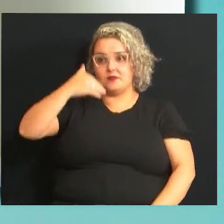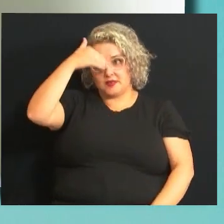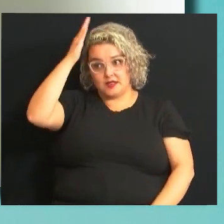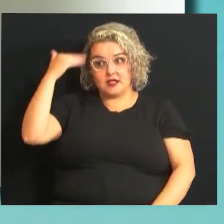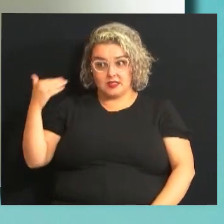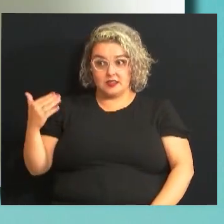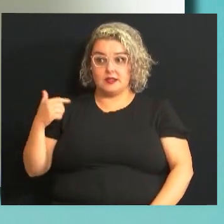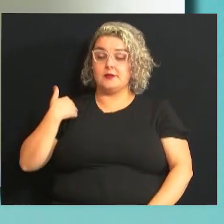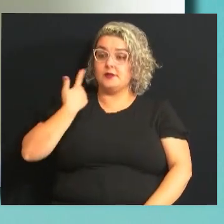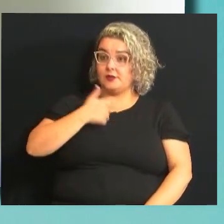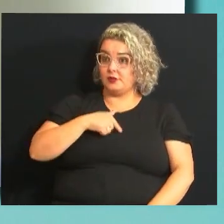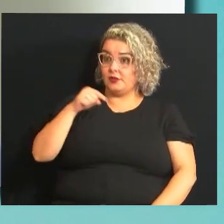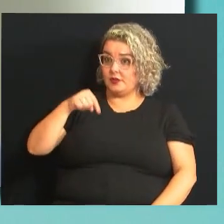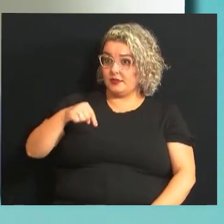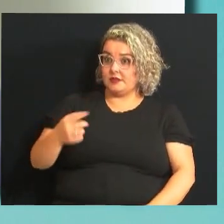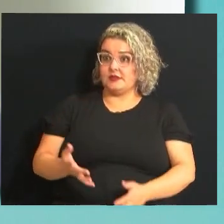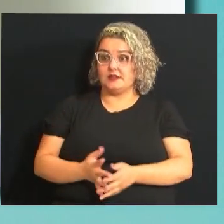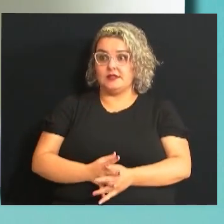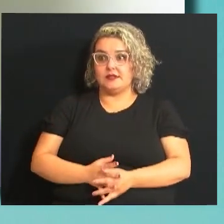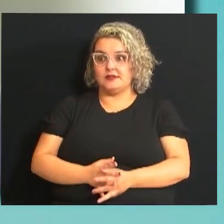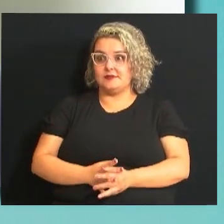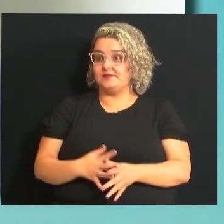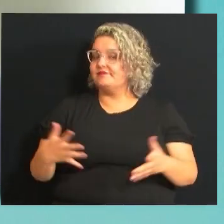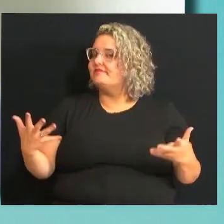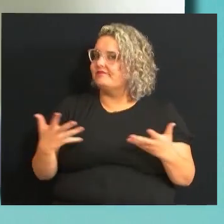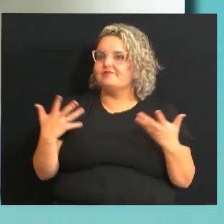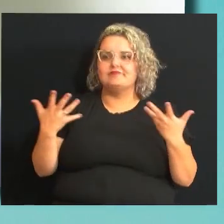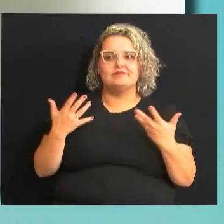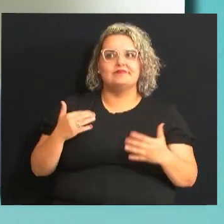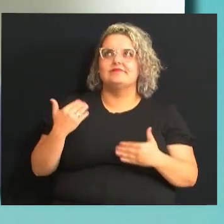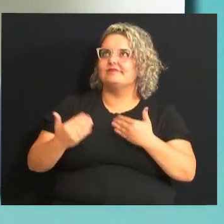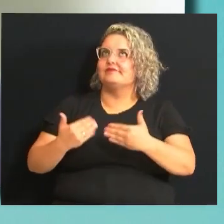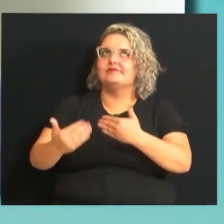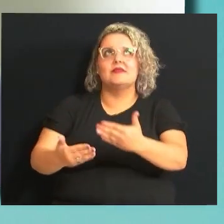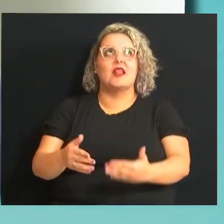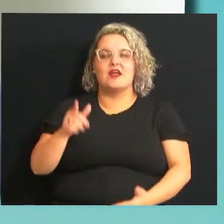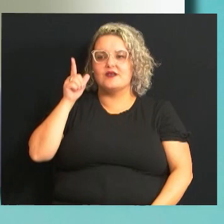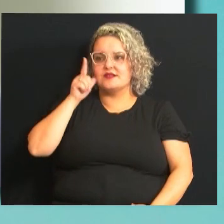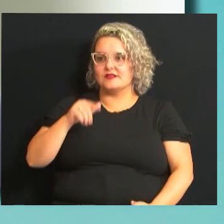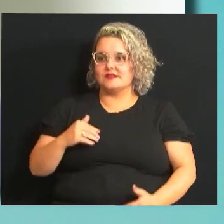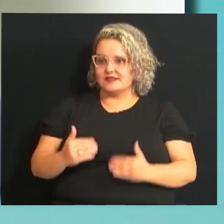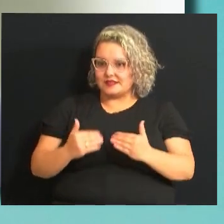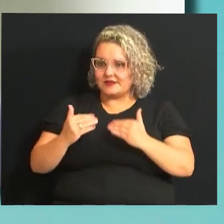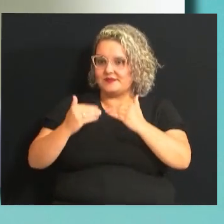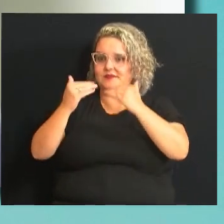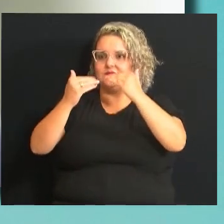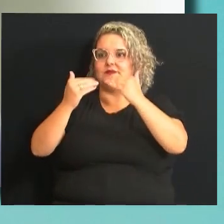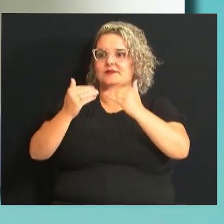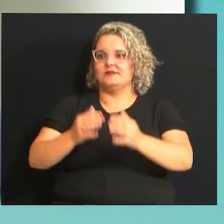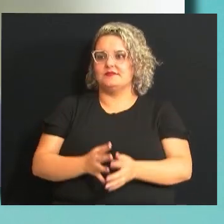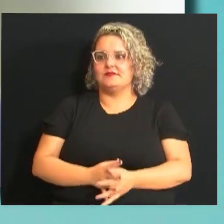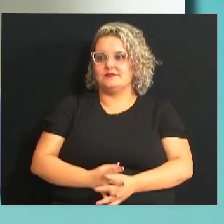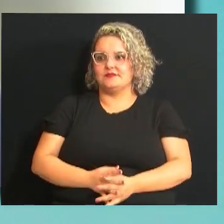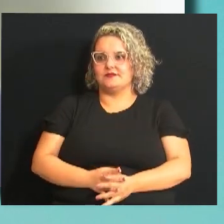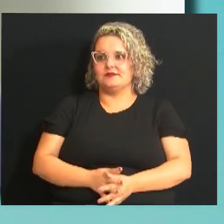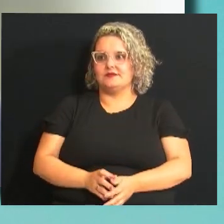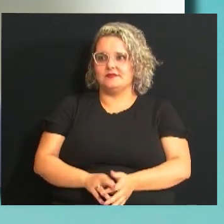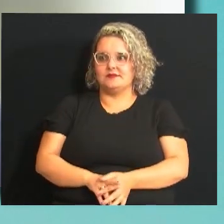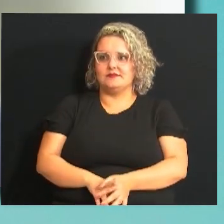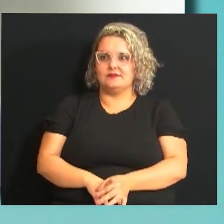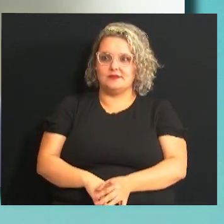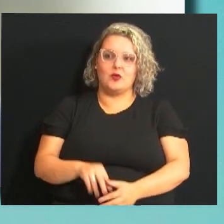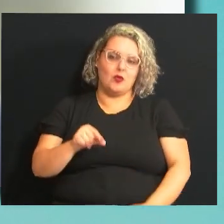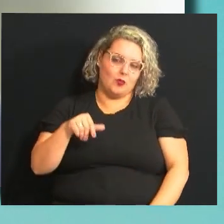agradeço. Obrigado por me receber aqui, Mariana. A gente está muito empolgado com o que a gente tem pela frente aí para